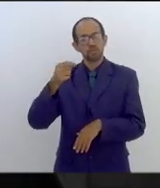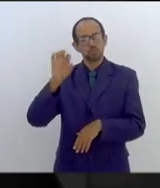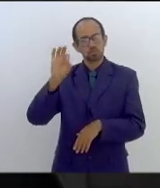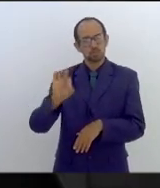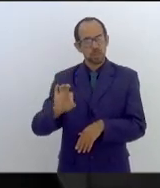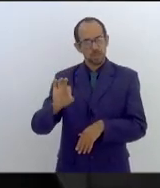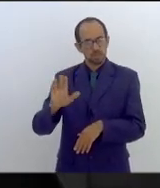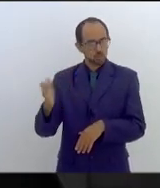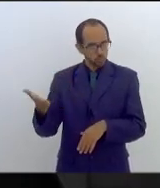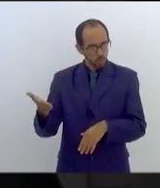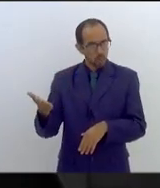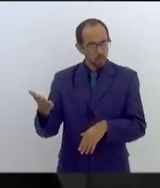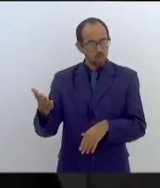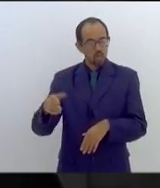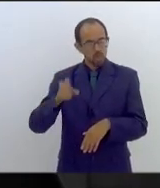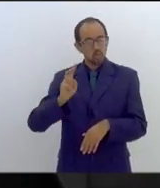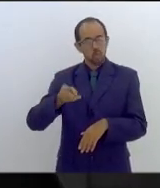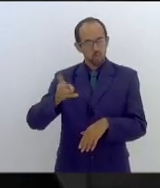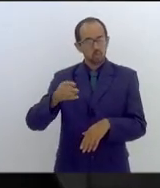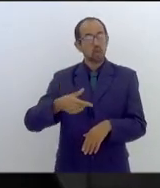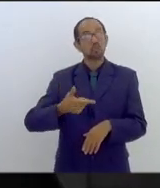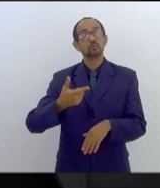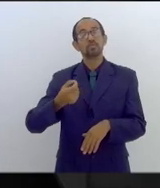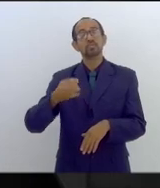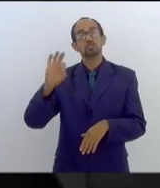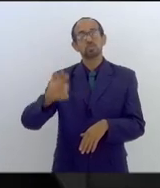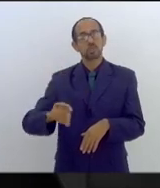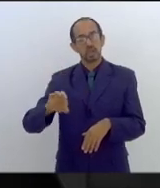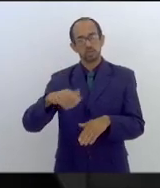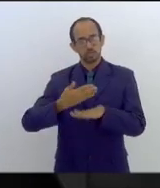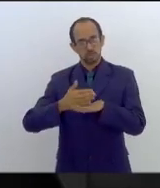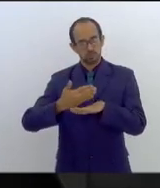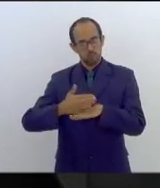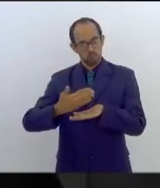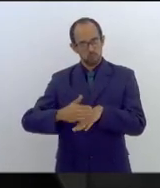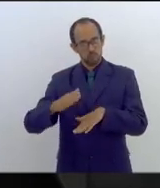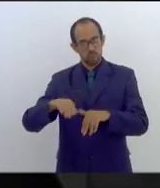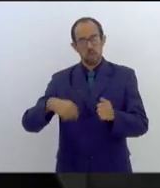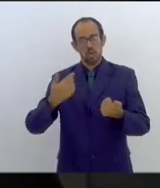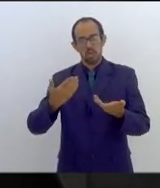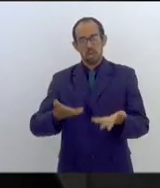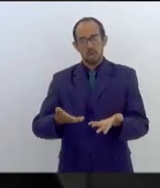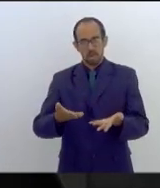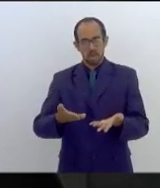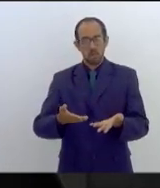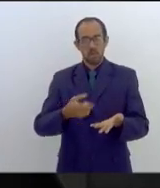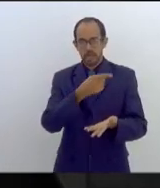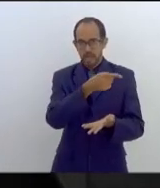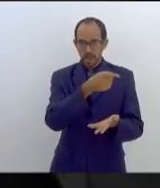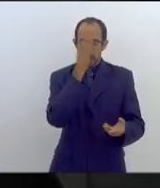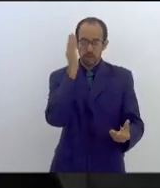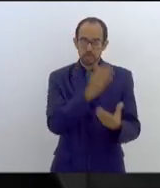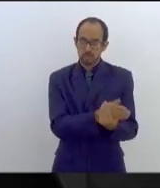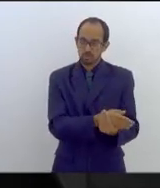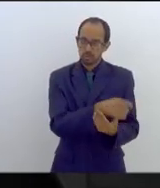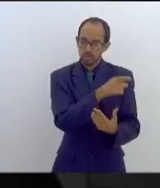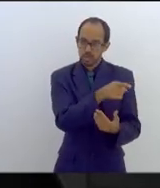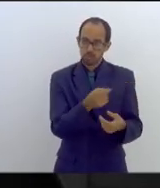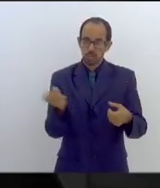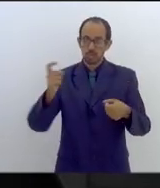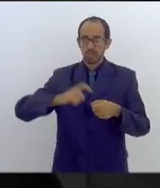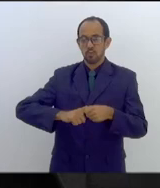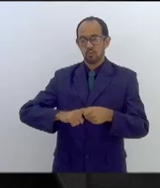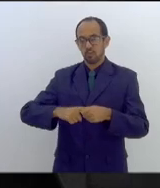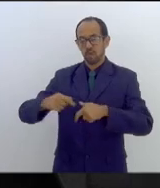caminho com a concessionária CCR Barcos, que, repito, é autora de uma ação judicial para devolver na Justiça a concessão que ela